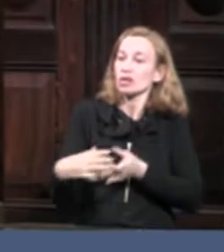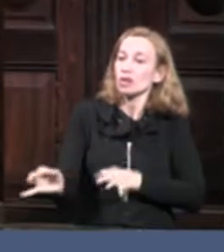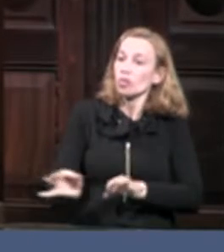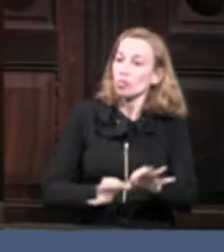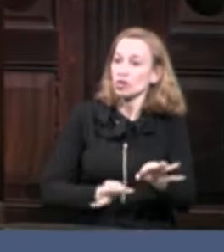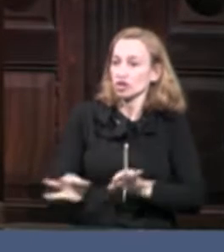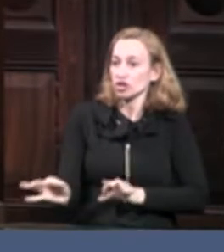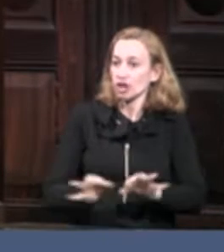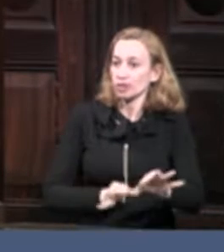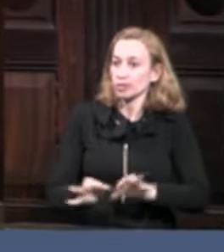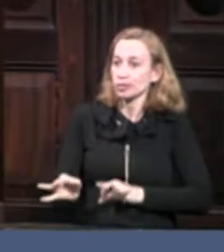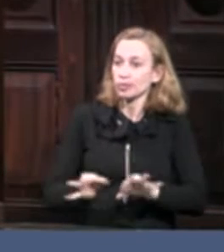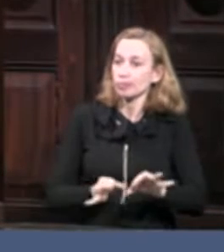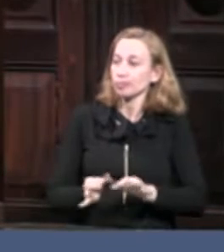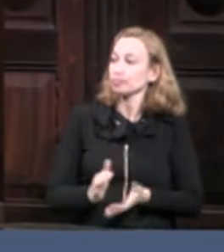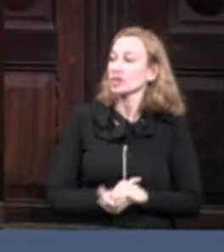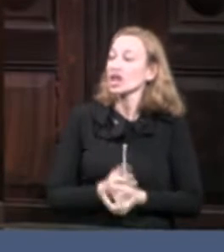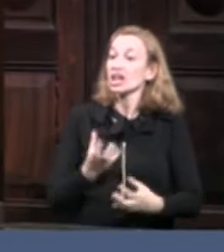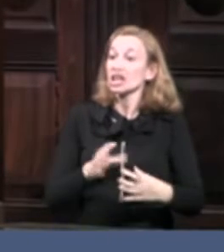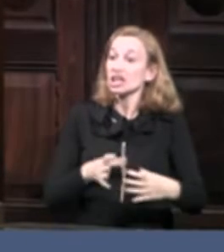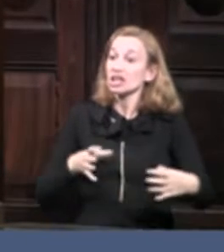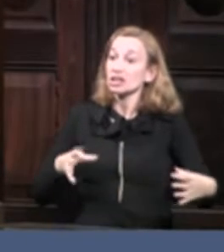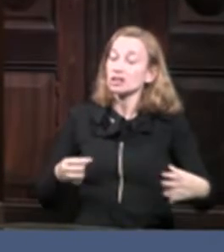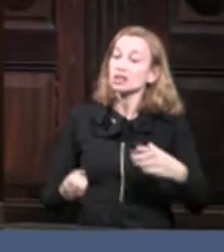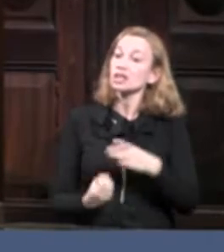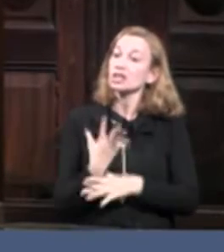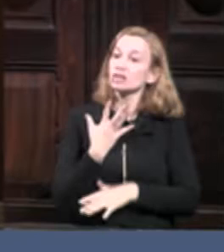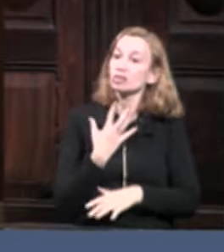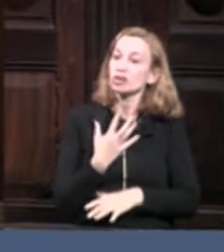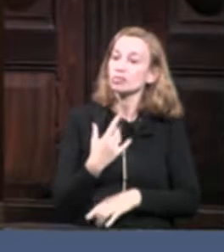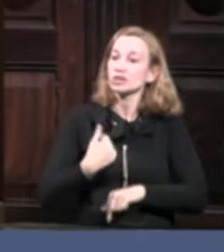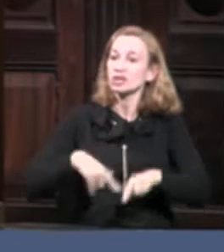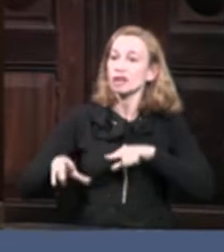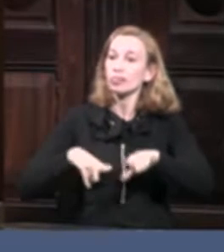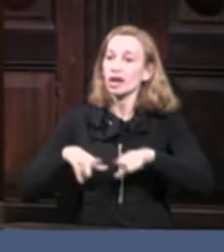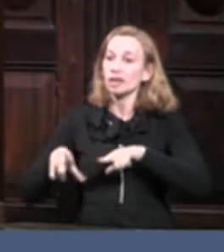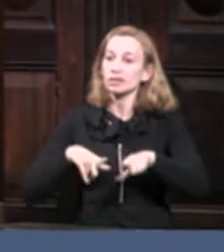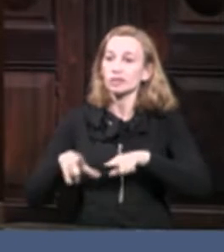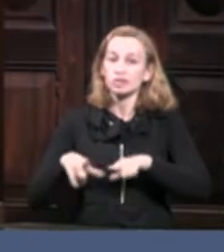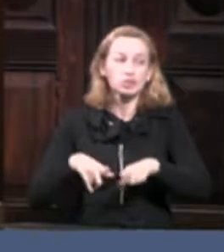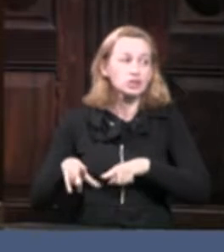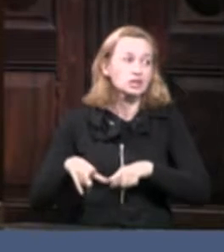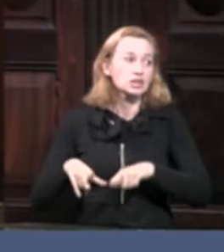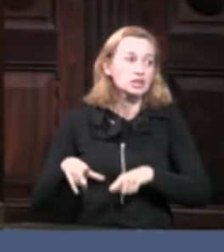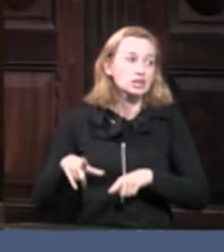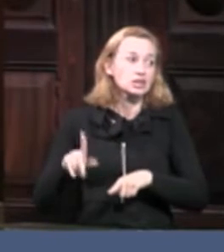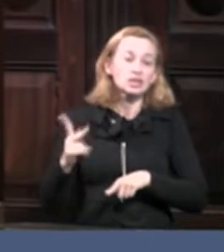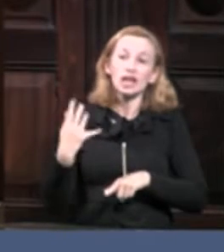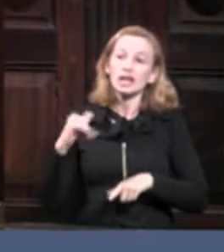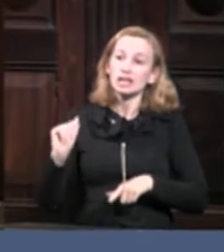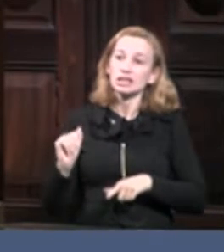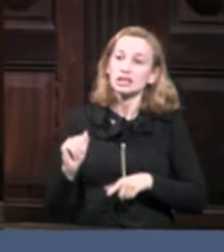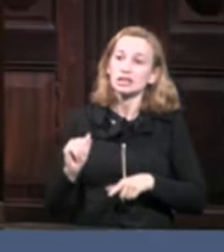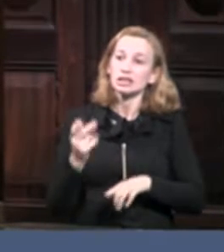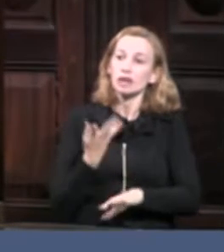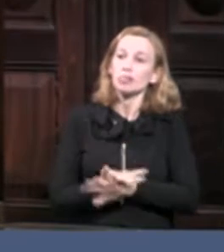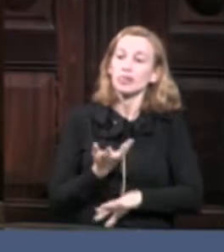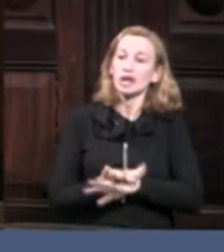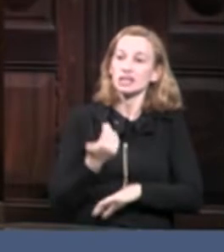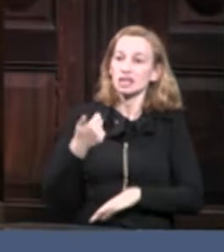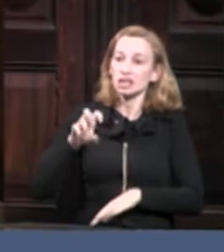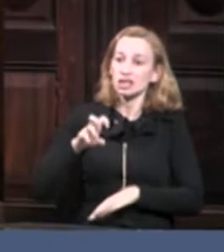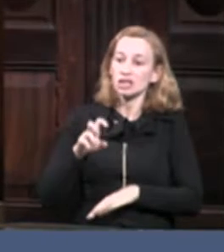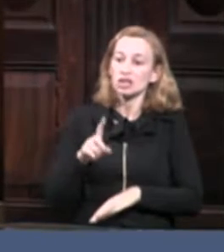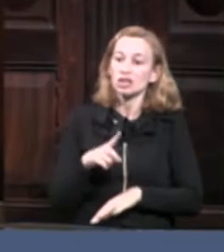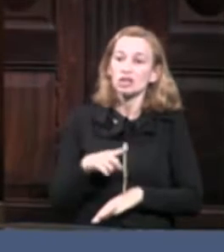um grupo de trabalho para planejar o início da operação da linha Charitas-Praça 15. A gente